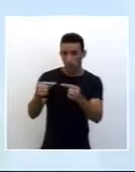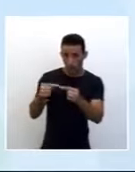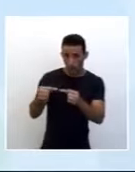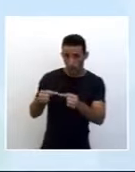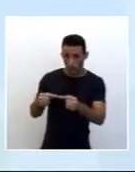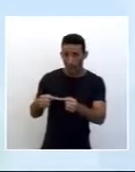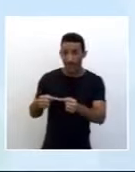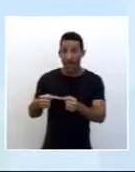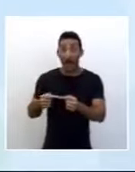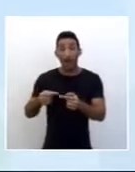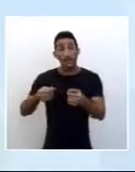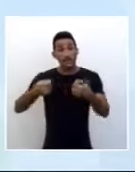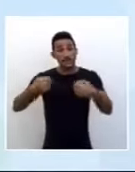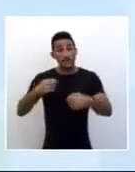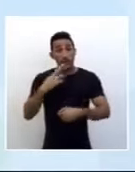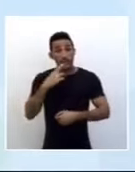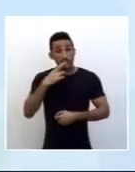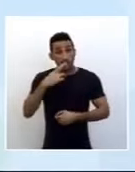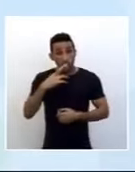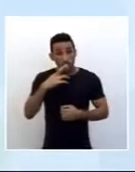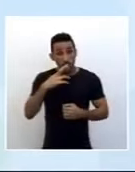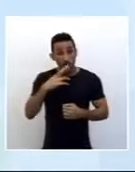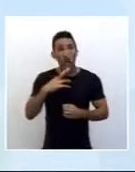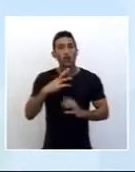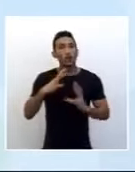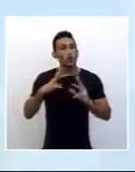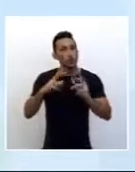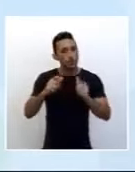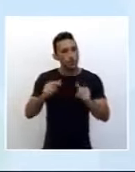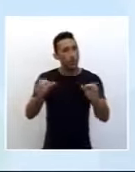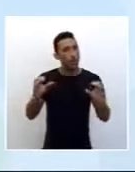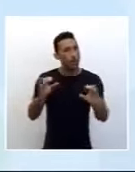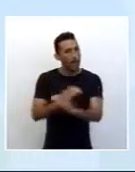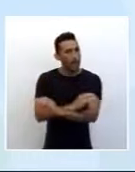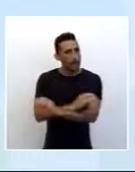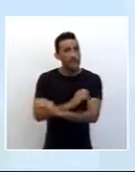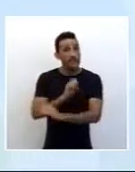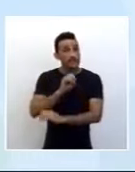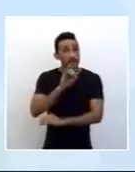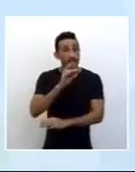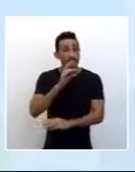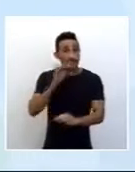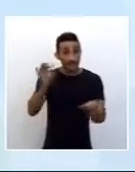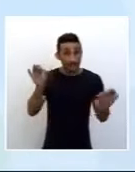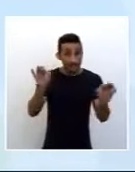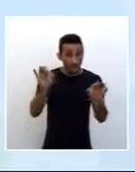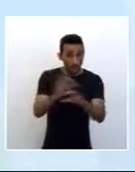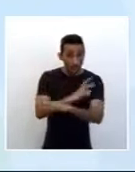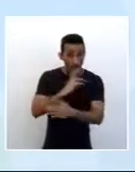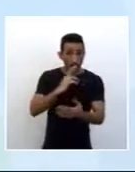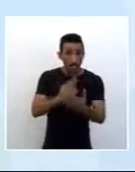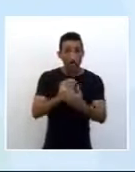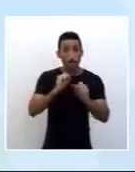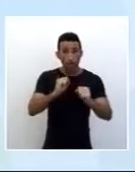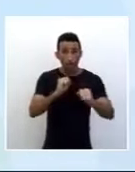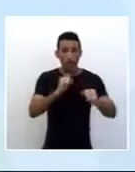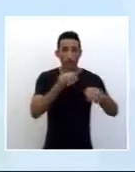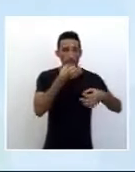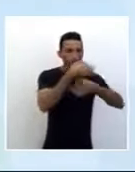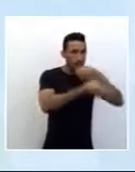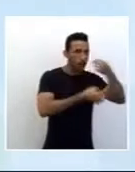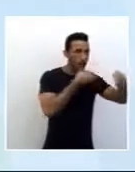que eu coloquei para vocês responderem certinho e já terminou já vai colocando aqui no chat para o João tá bom pode passar o